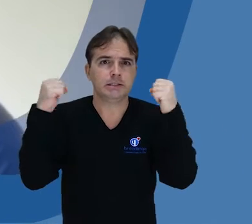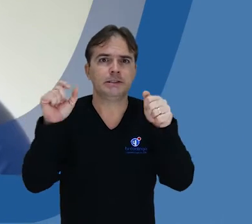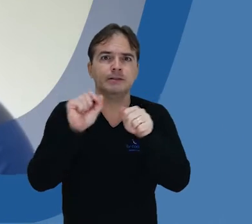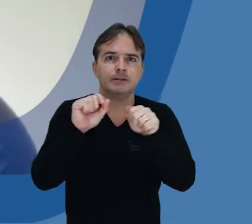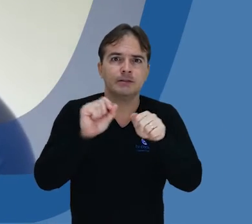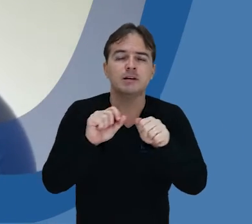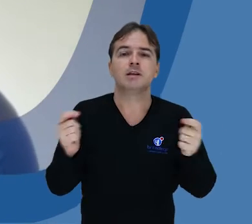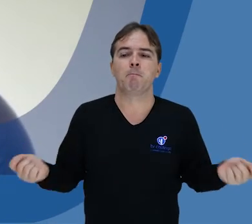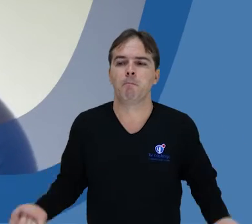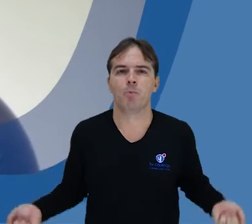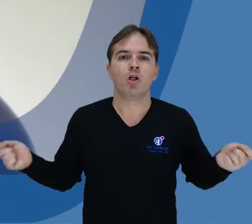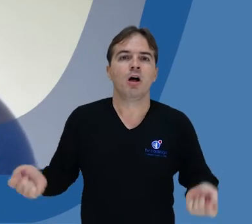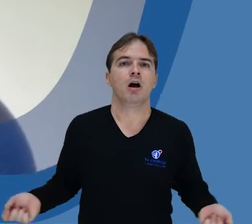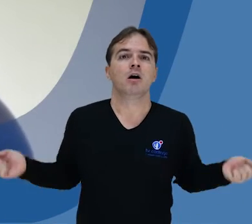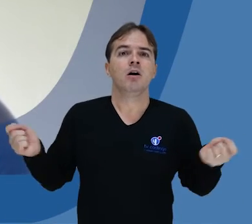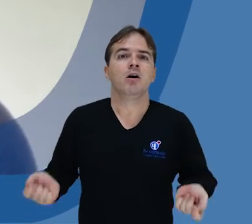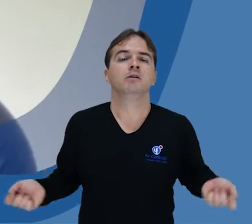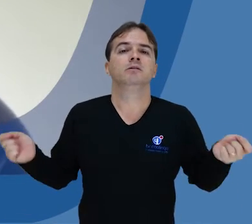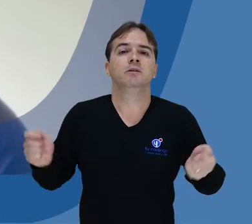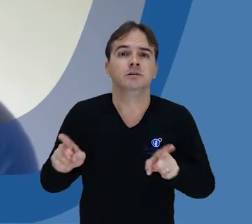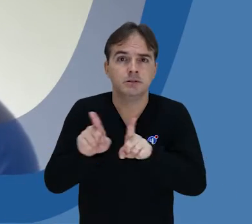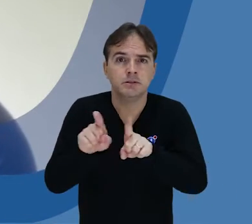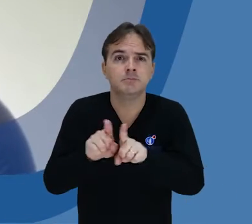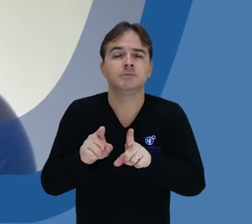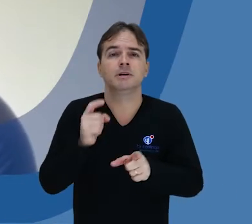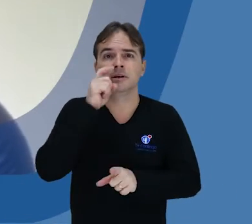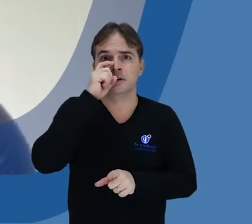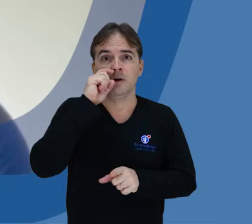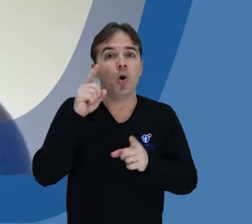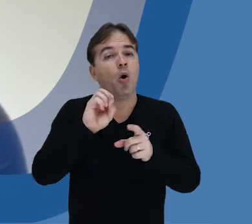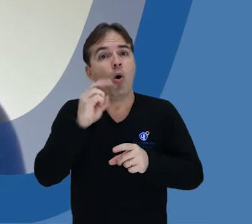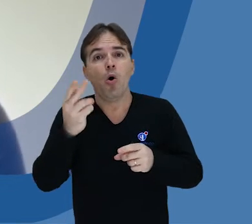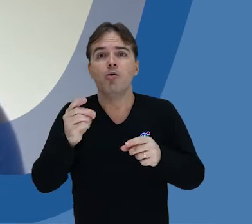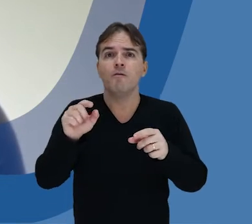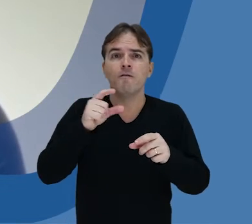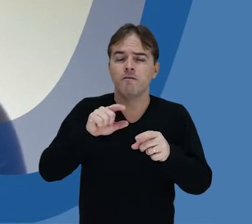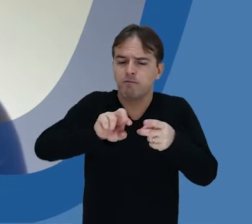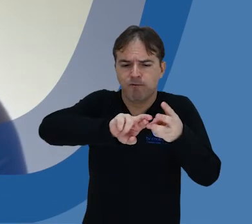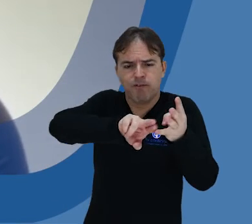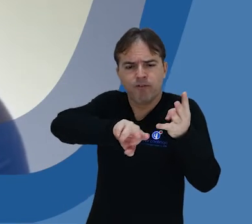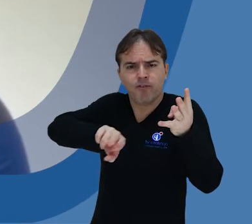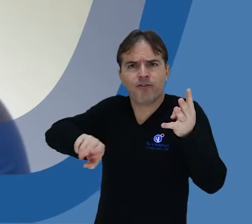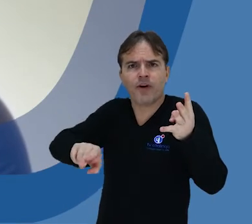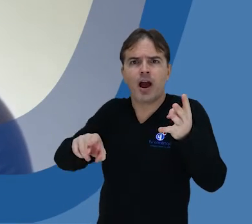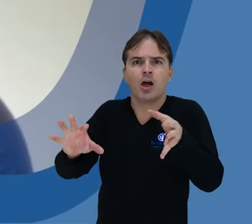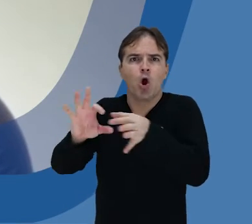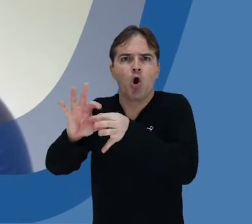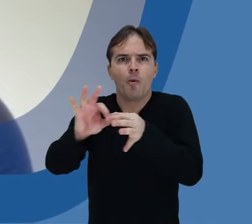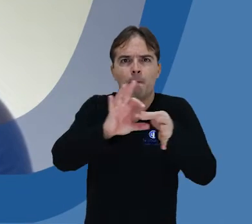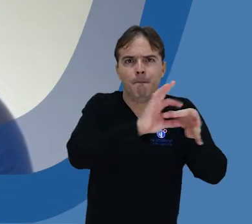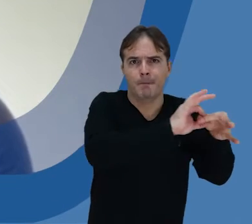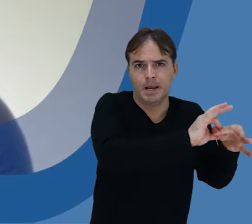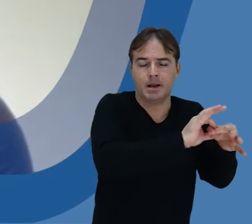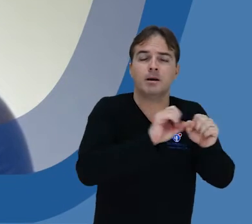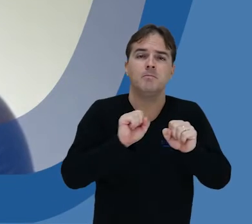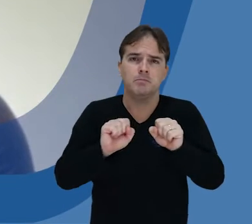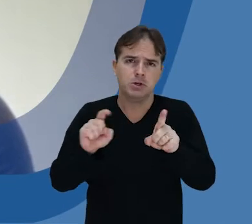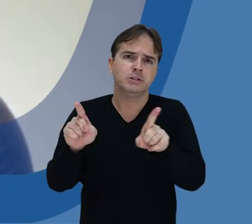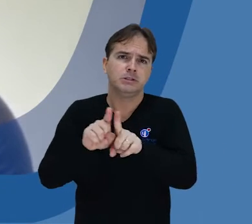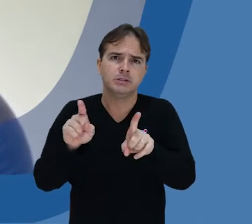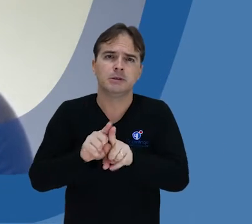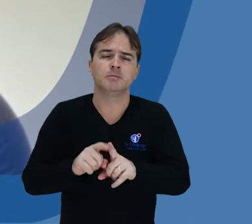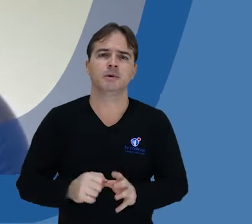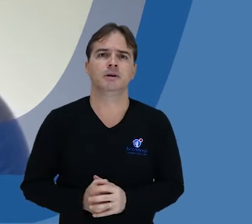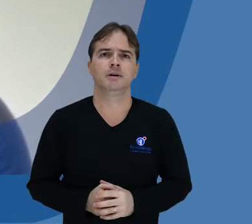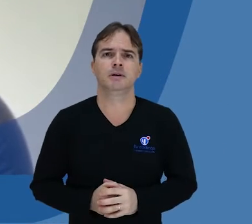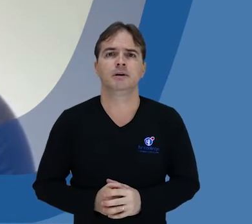de pular corda para quem tiver corda em casa, ou até mesmo a combinação desses exercícios é uma possibilidade